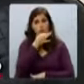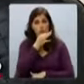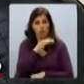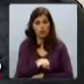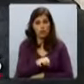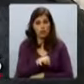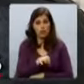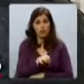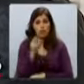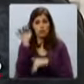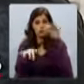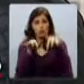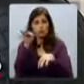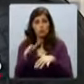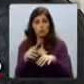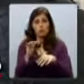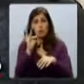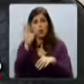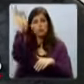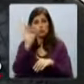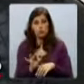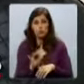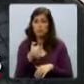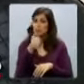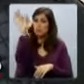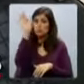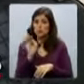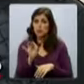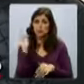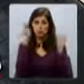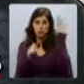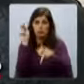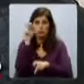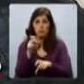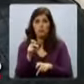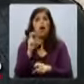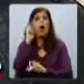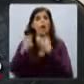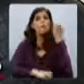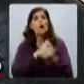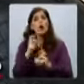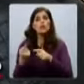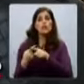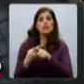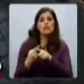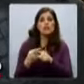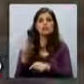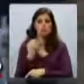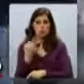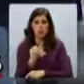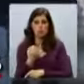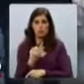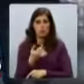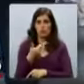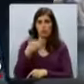os destinos têm que crescer mais ou menos 4%, 5% ao ano em termos de chegadas internacionais. A procura potencial do destino Porto passou a